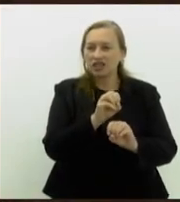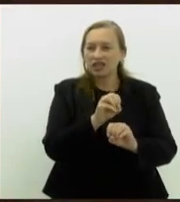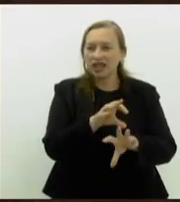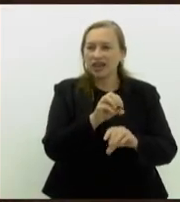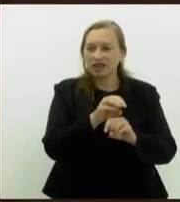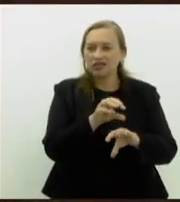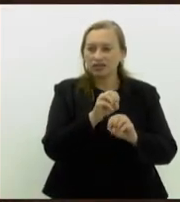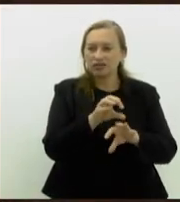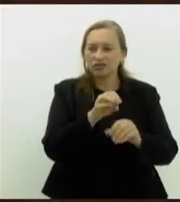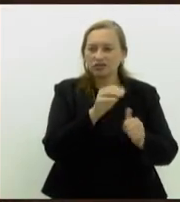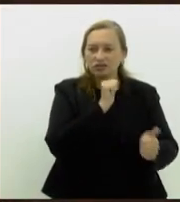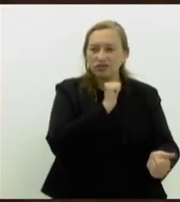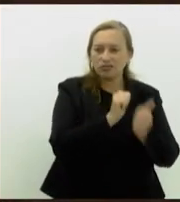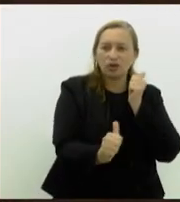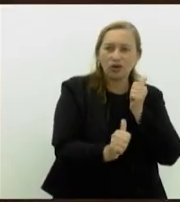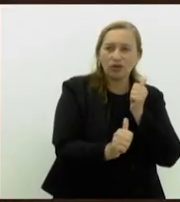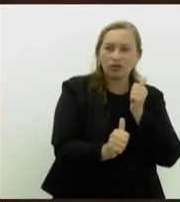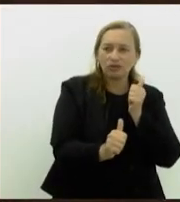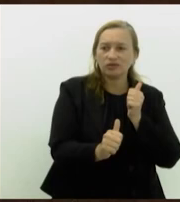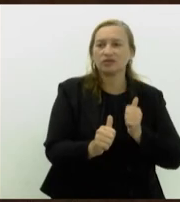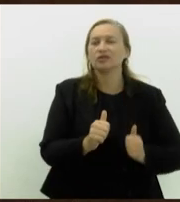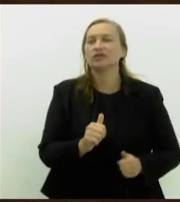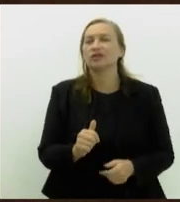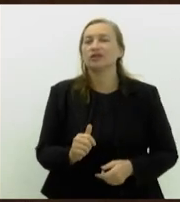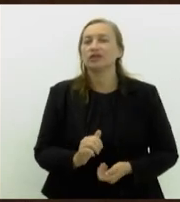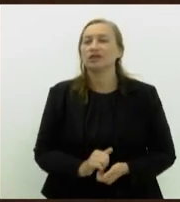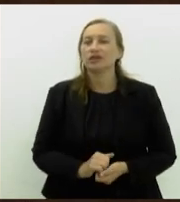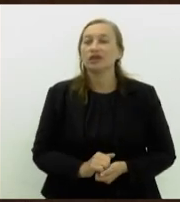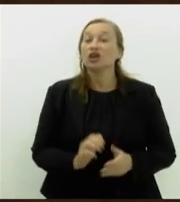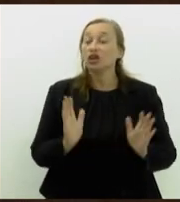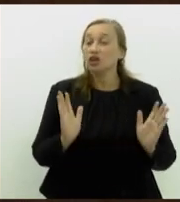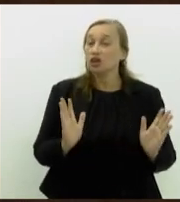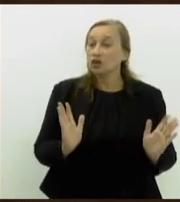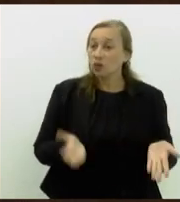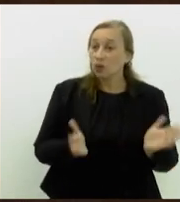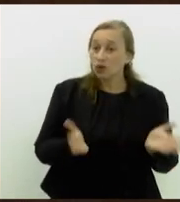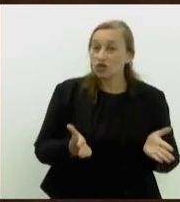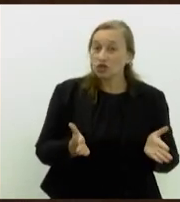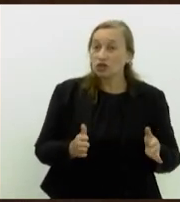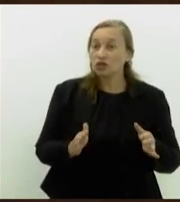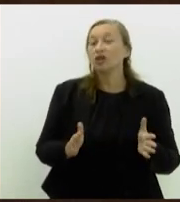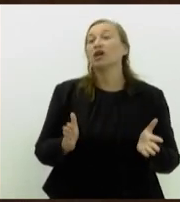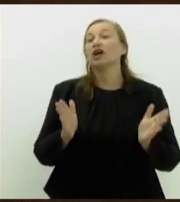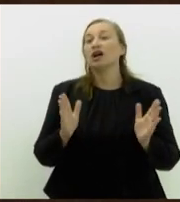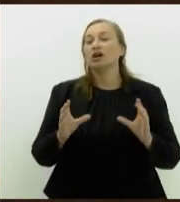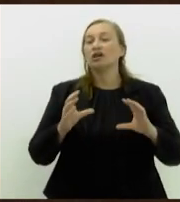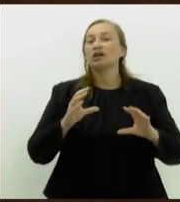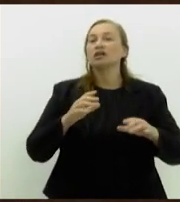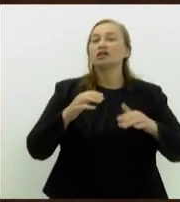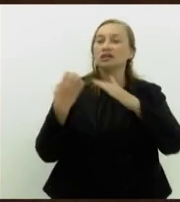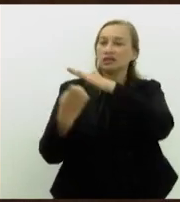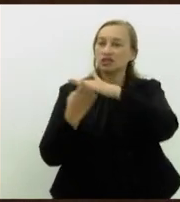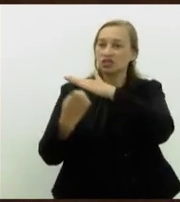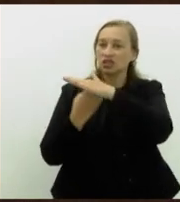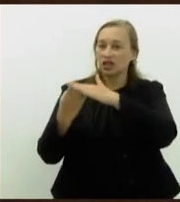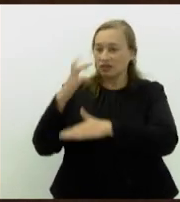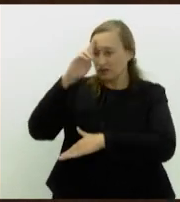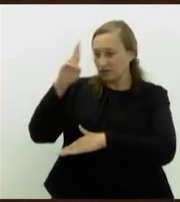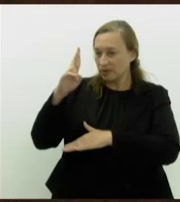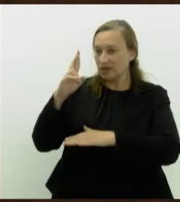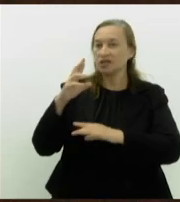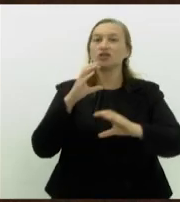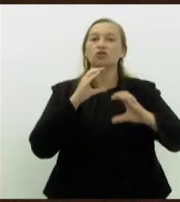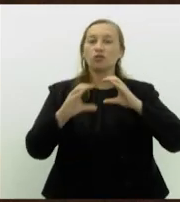final de Copa do Mundo. E hoje ele é empresário de comunicação da TV Rio Sul,